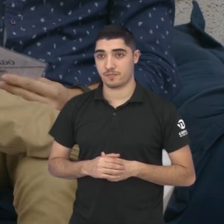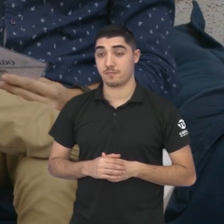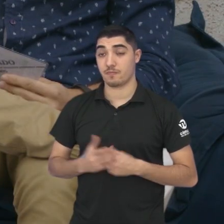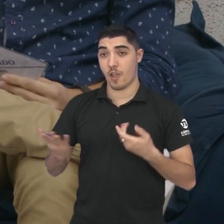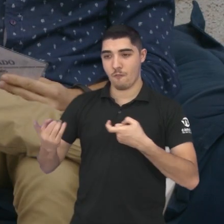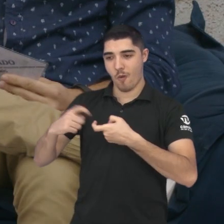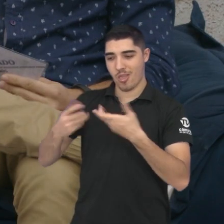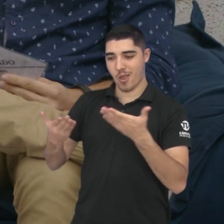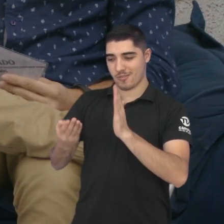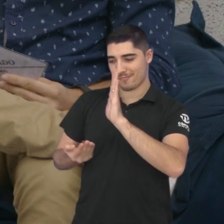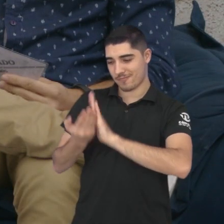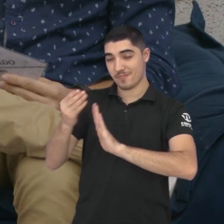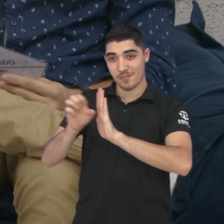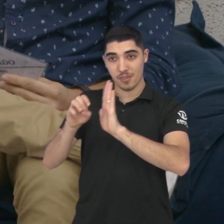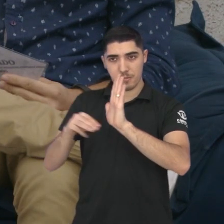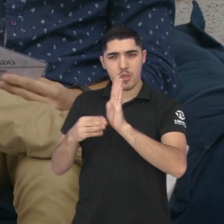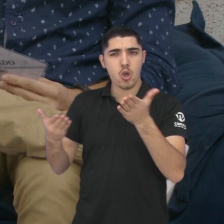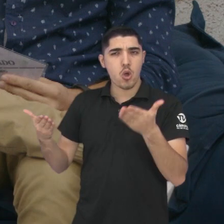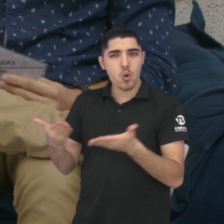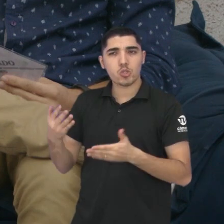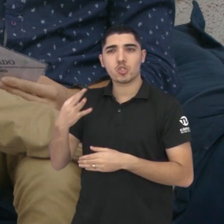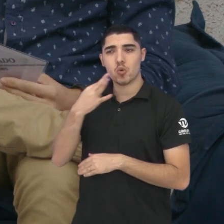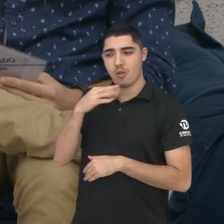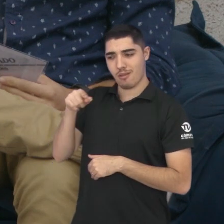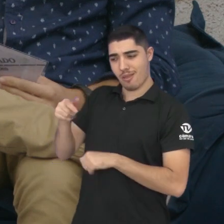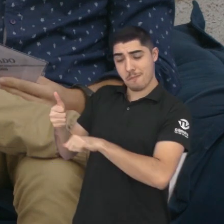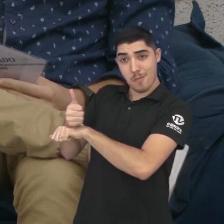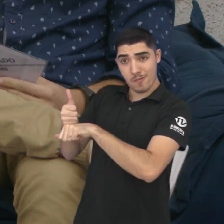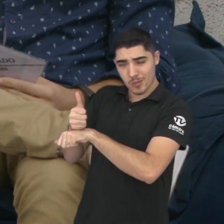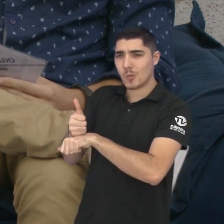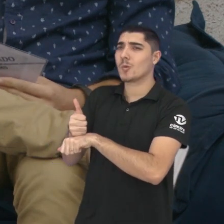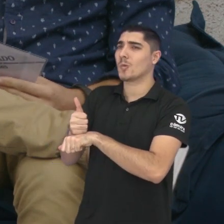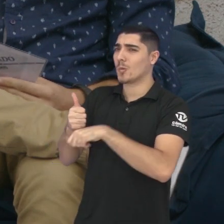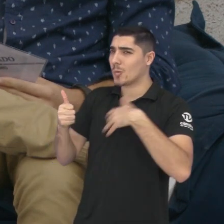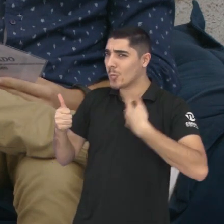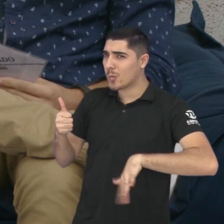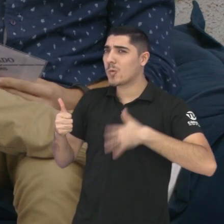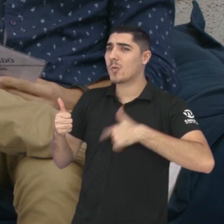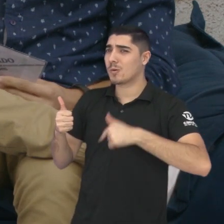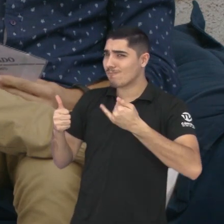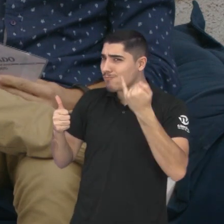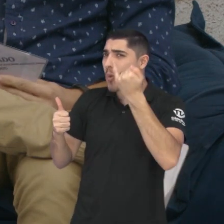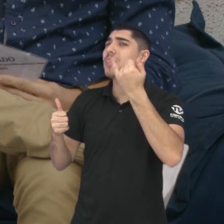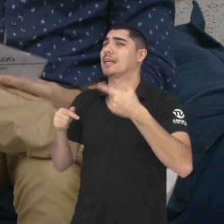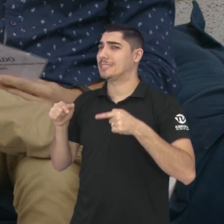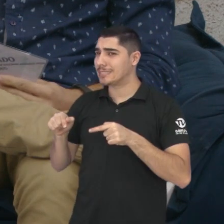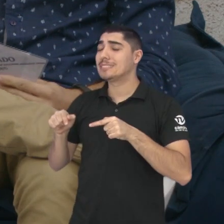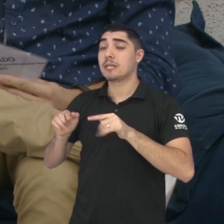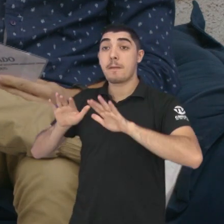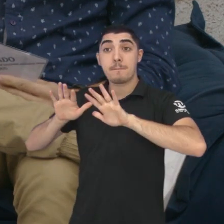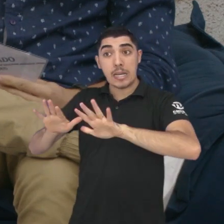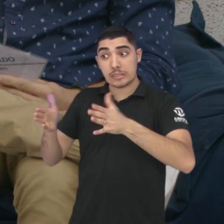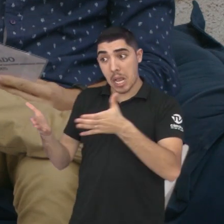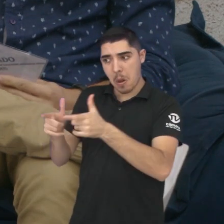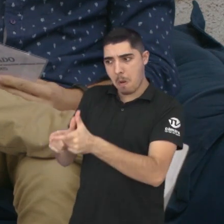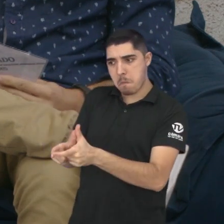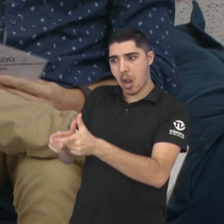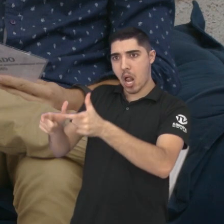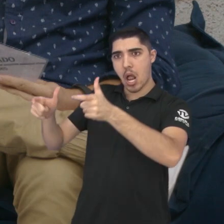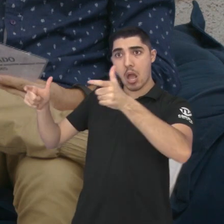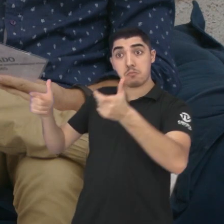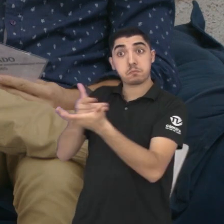Estamos de volta com Estação Mercado e hoje conhecendo uma profissão que tem sido muito importante nos últimos tempos e